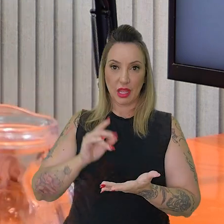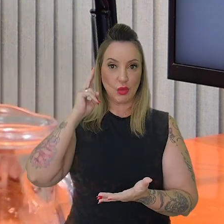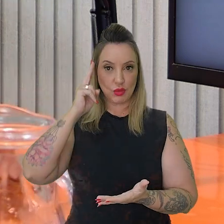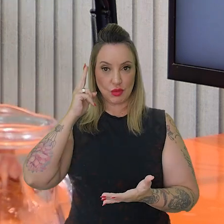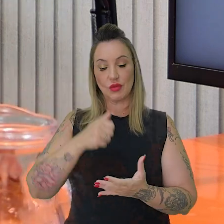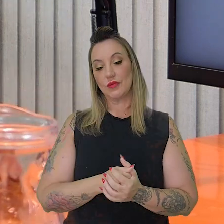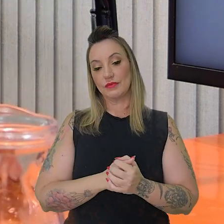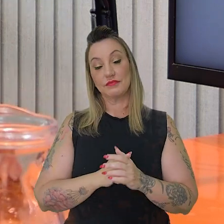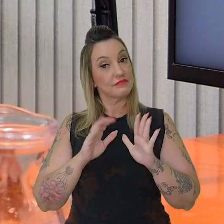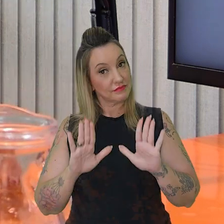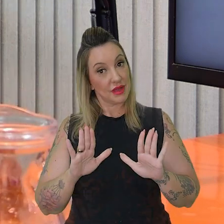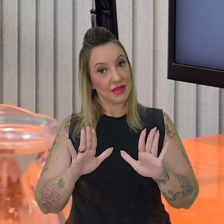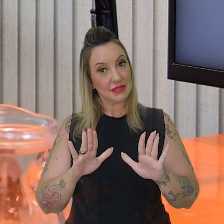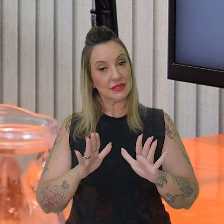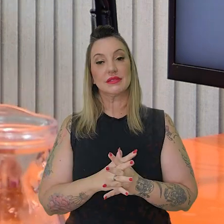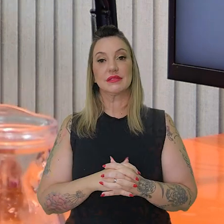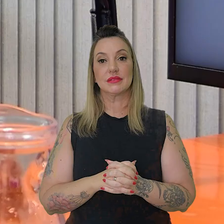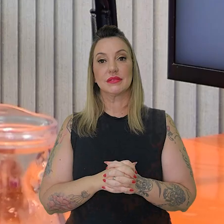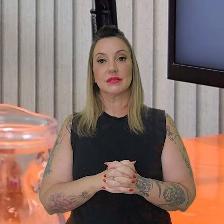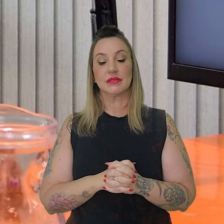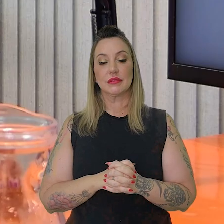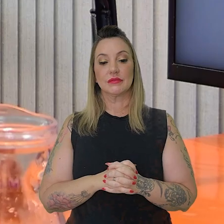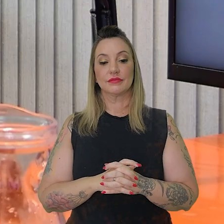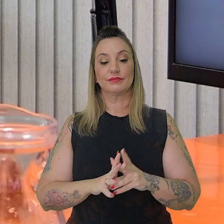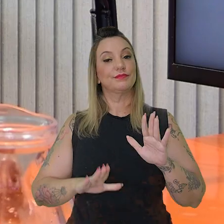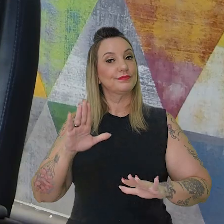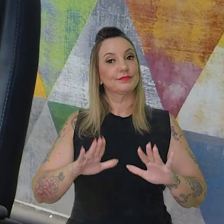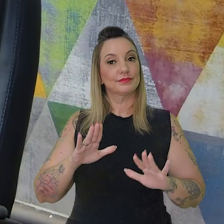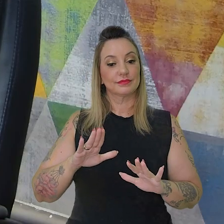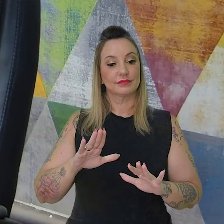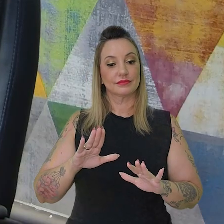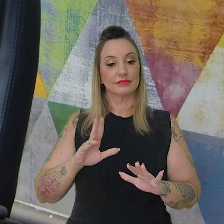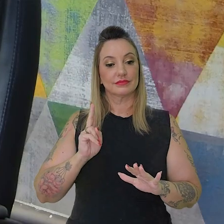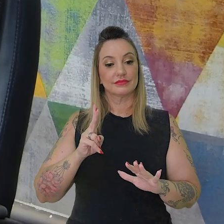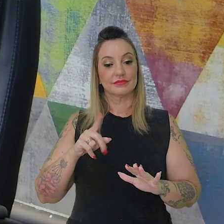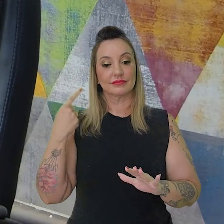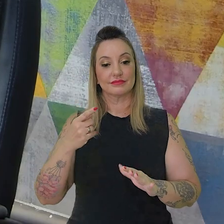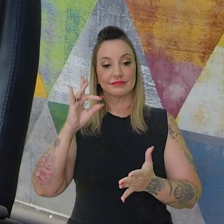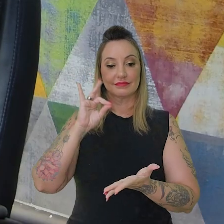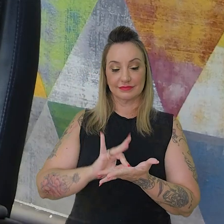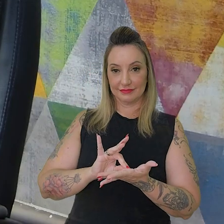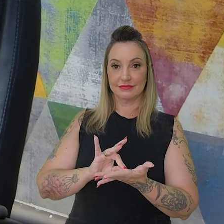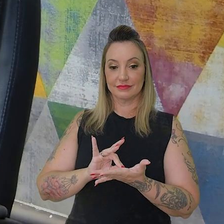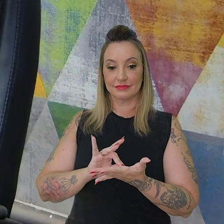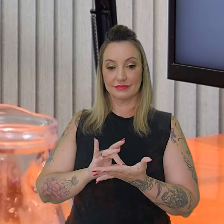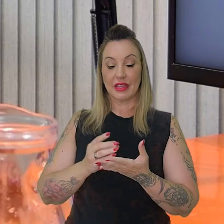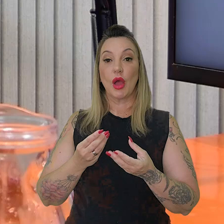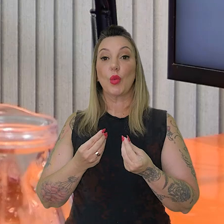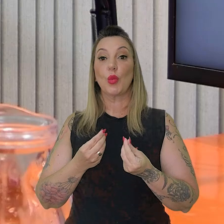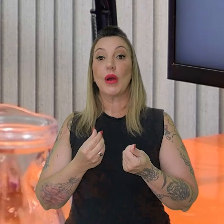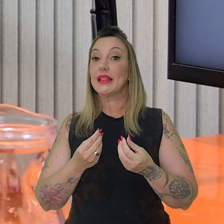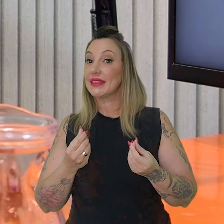sim mas eh Nem sempre é a nossa realização